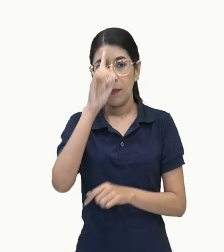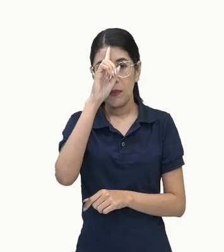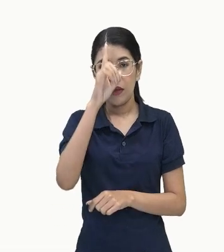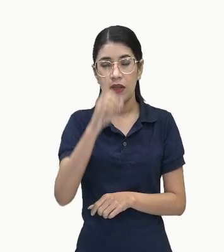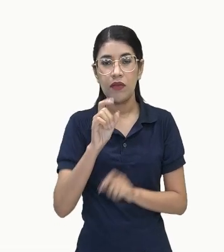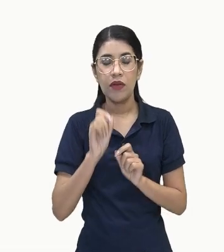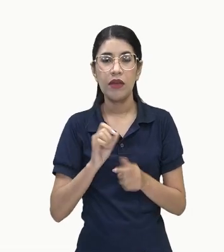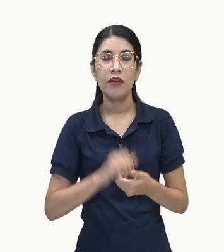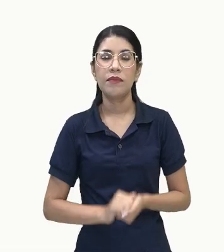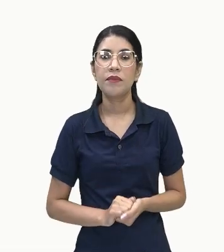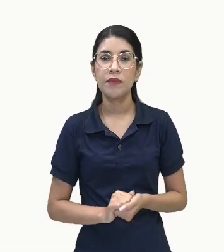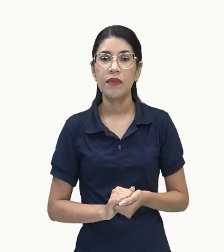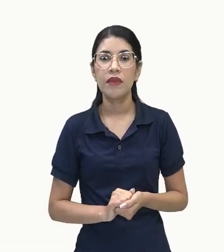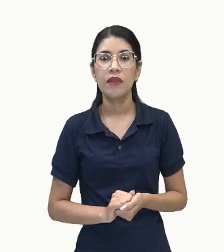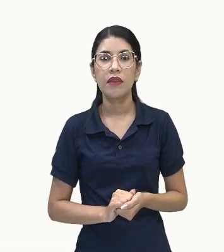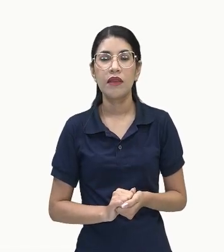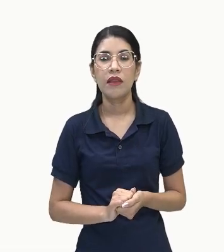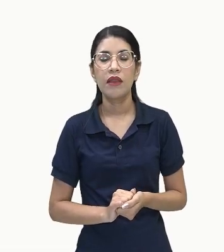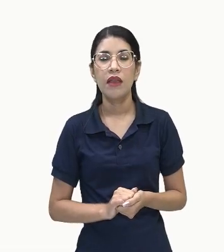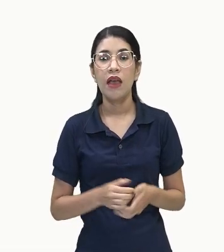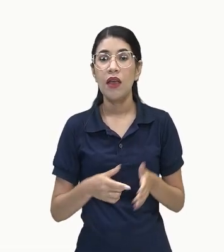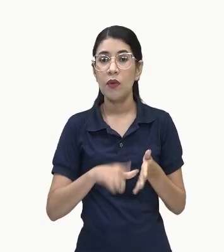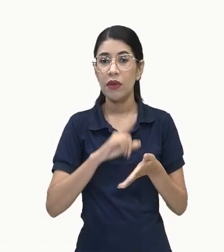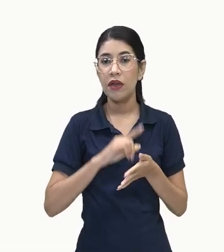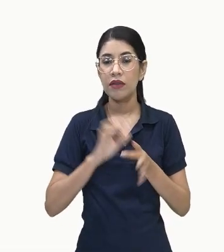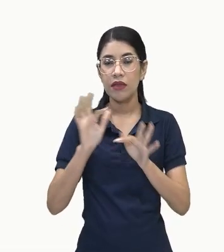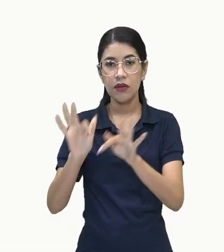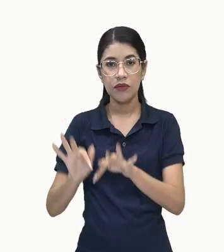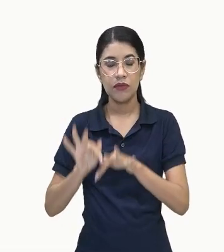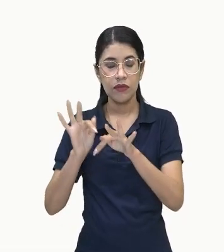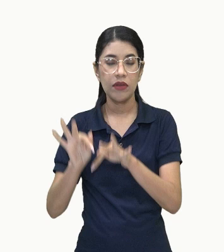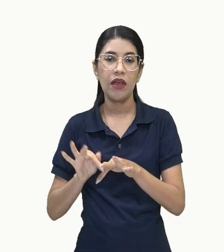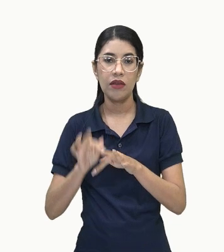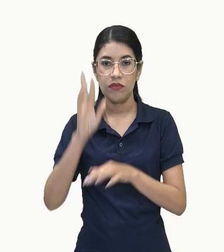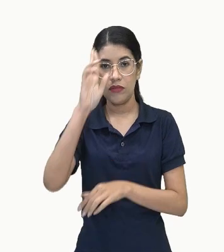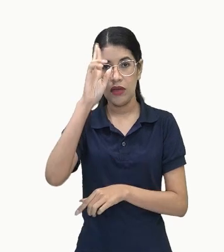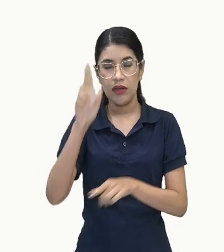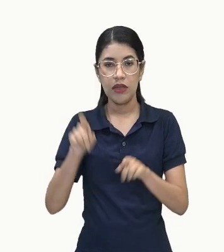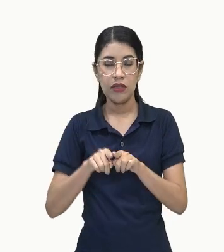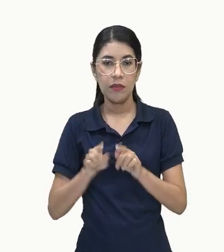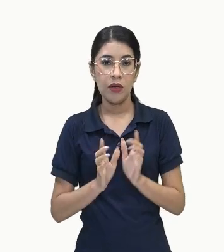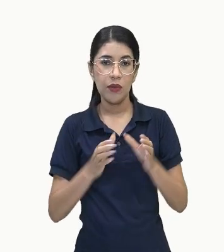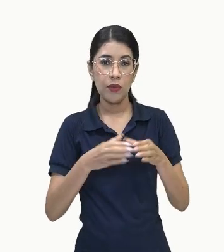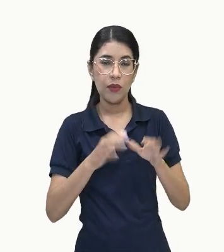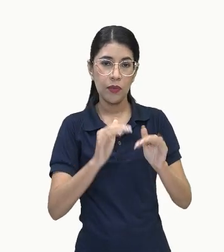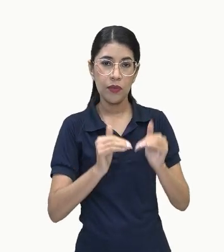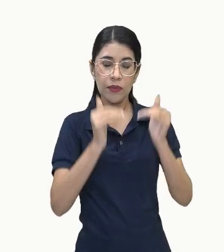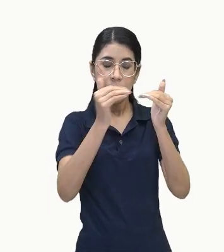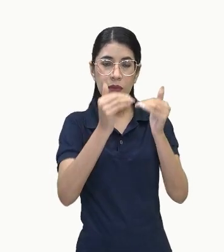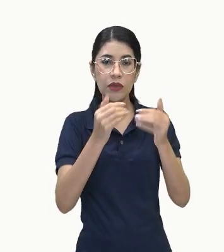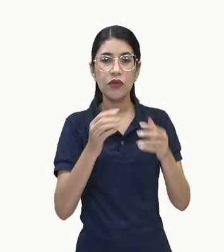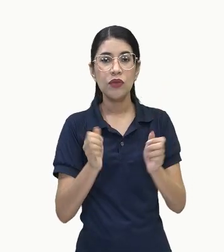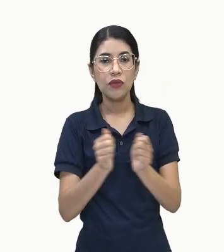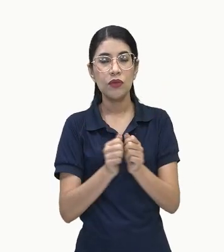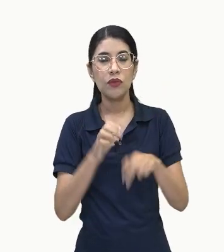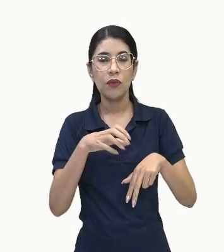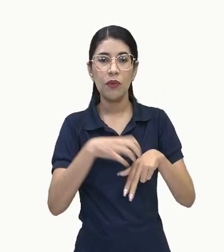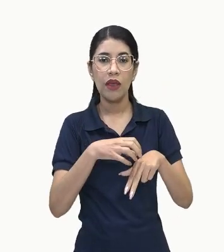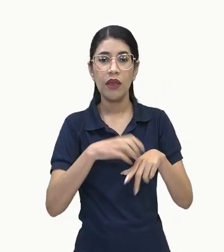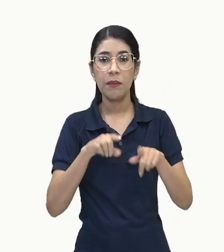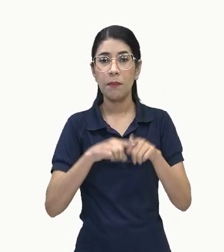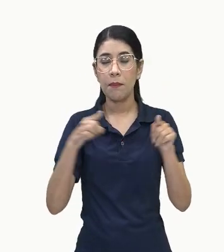fato, era os antigos senhores feudais e também a nobreza, juntamente com o rei. Só que quem detinha o